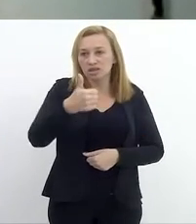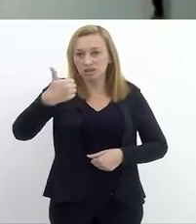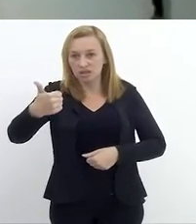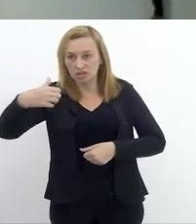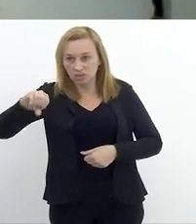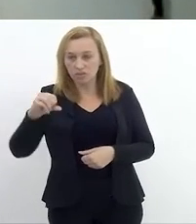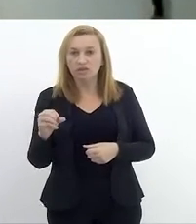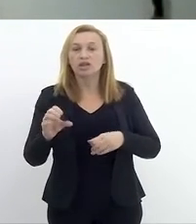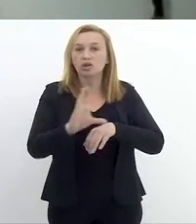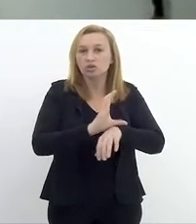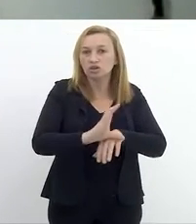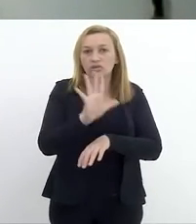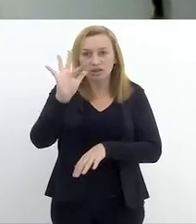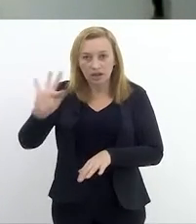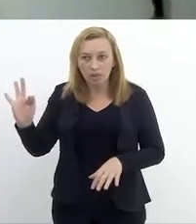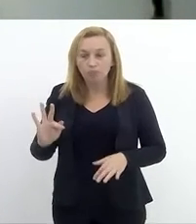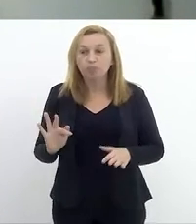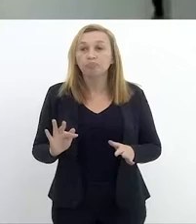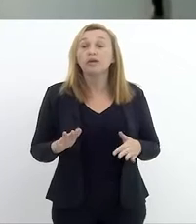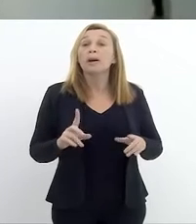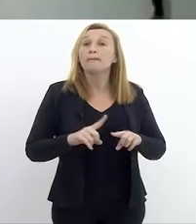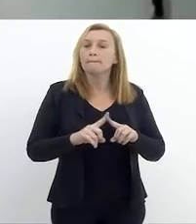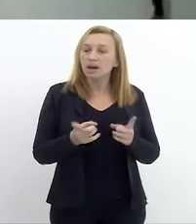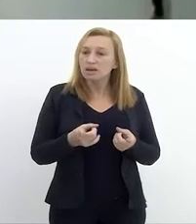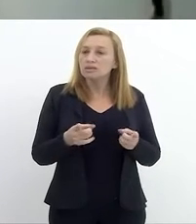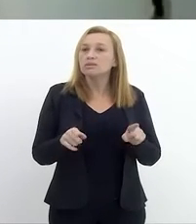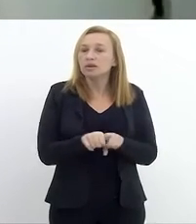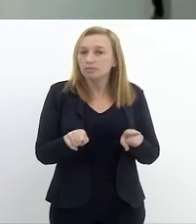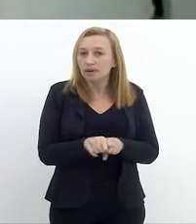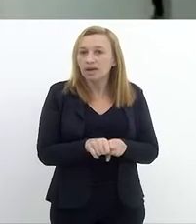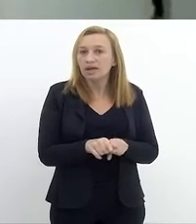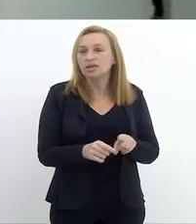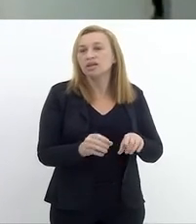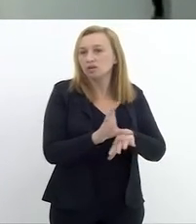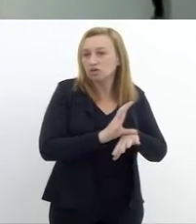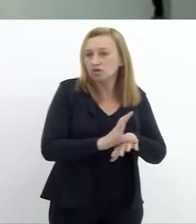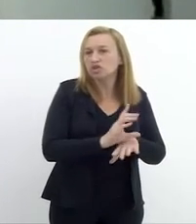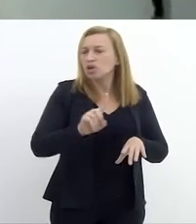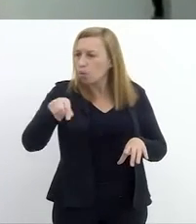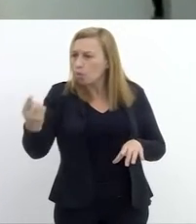obrigação do Estado que está consagrada no artigo 219 da Constituição